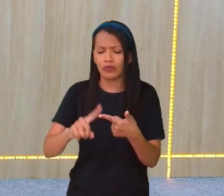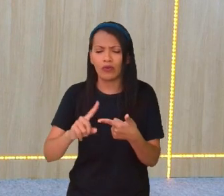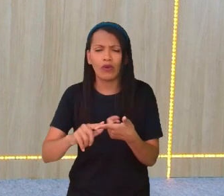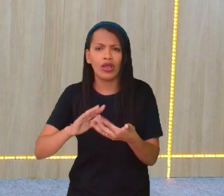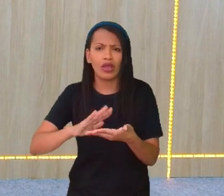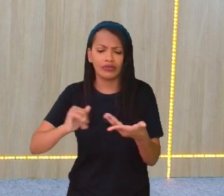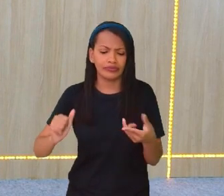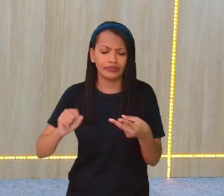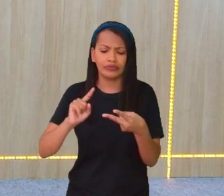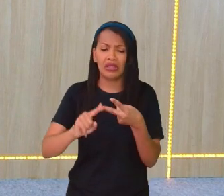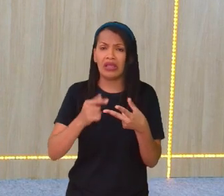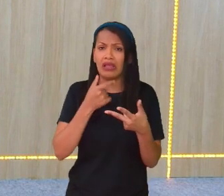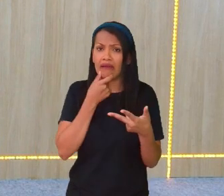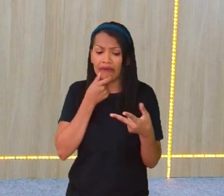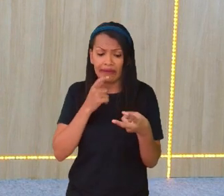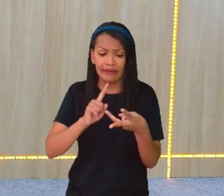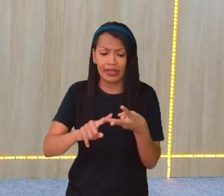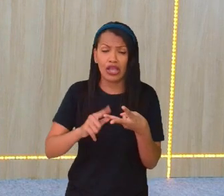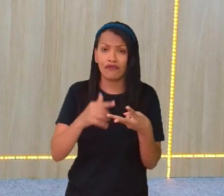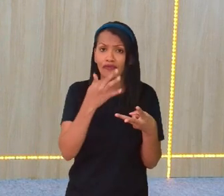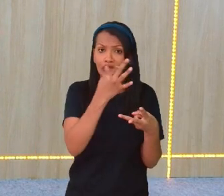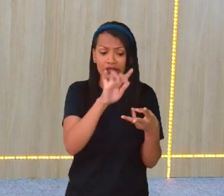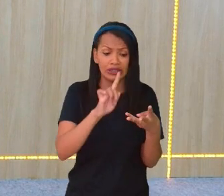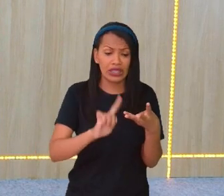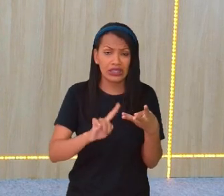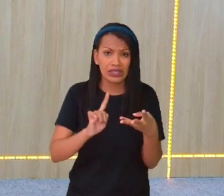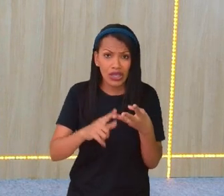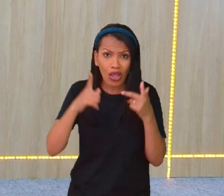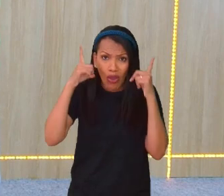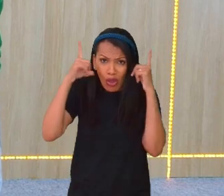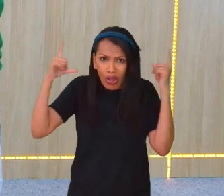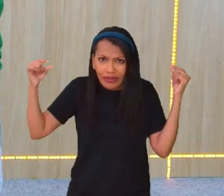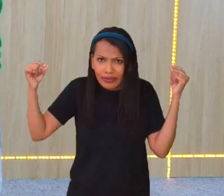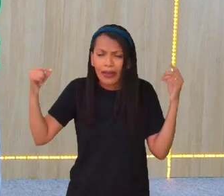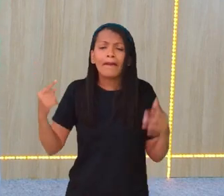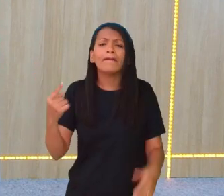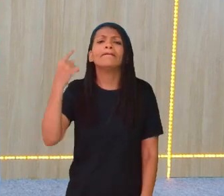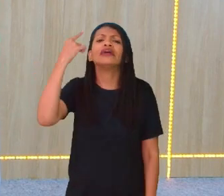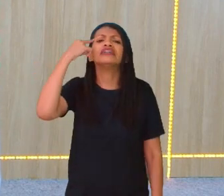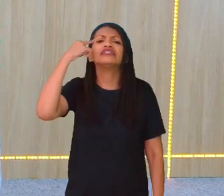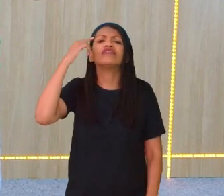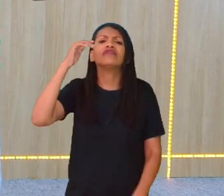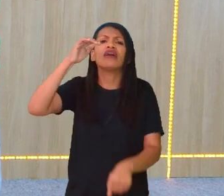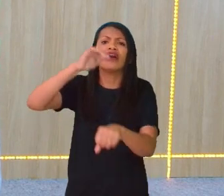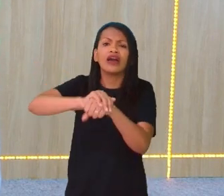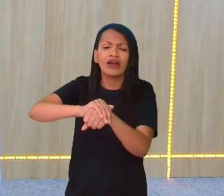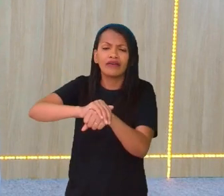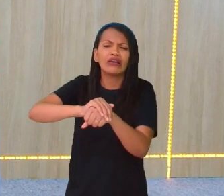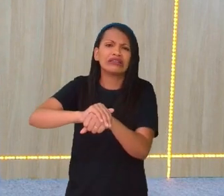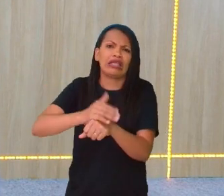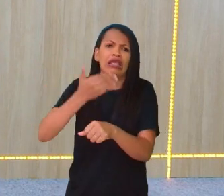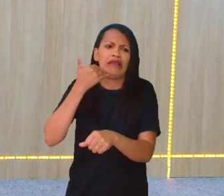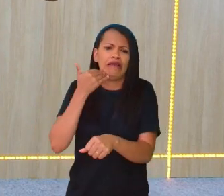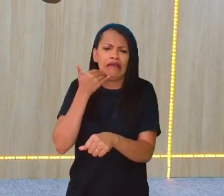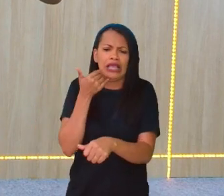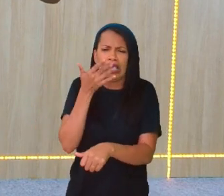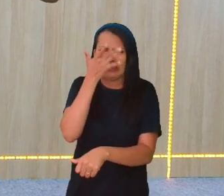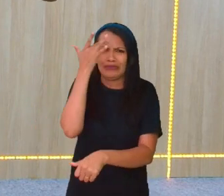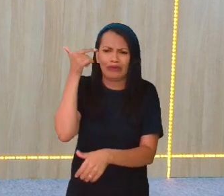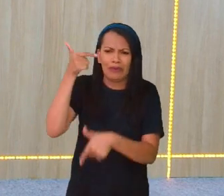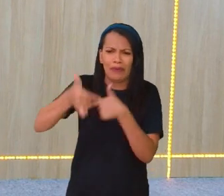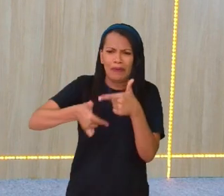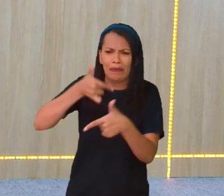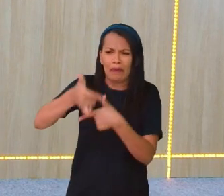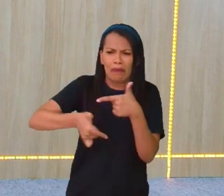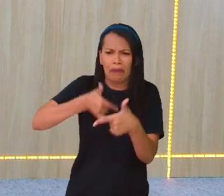espanhóis, ingleses, franceses e holandeses. Quando se pensava em colônia, era de exploração. Então, acaba com essa história